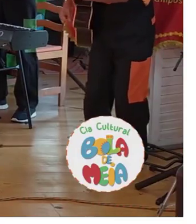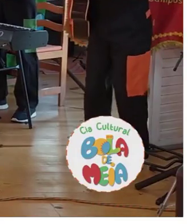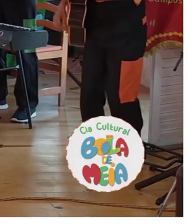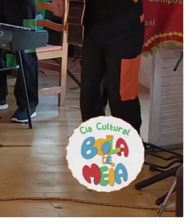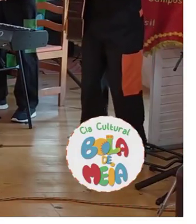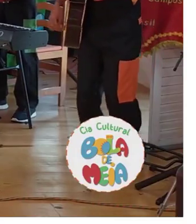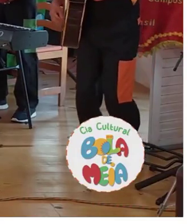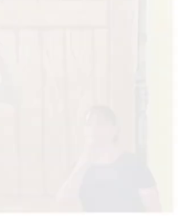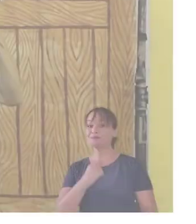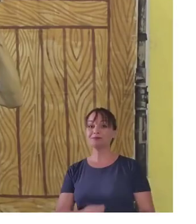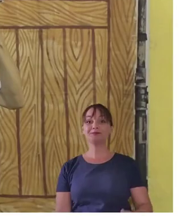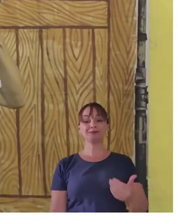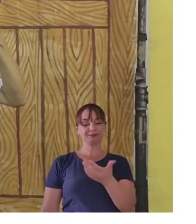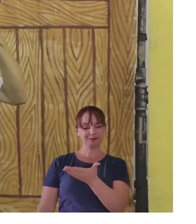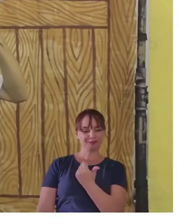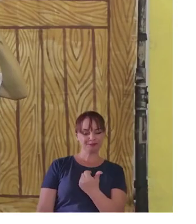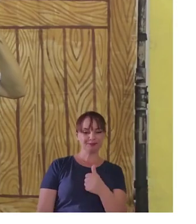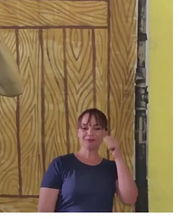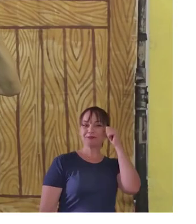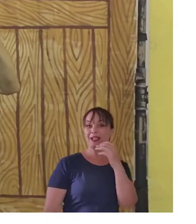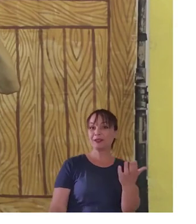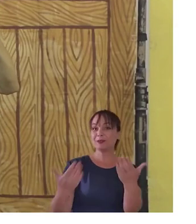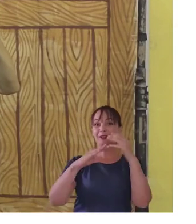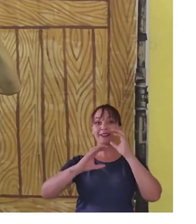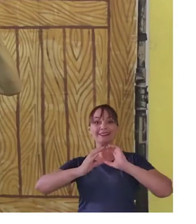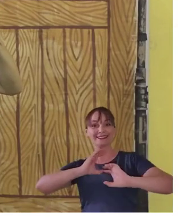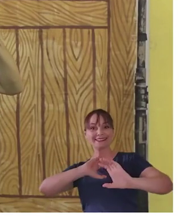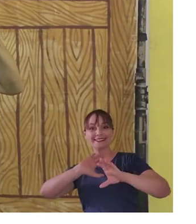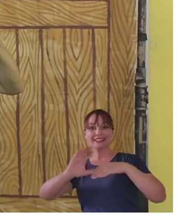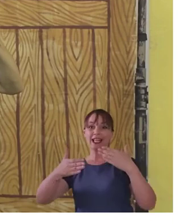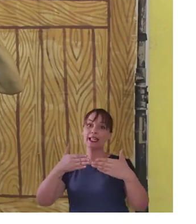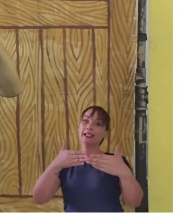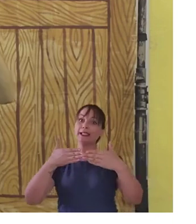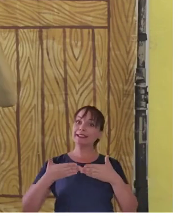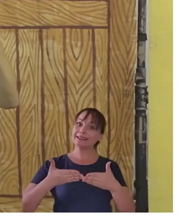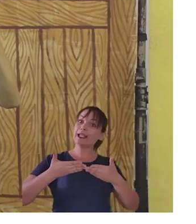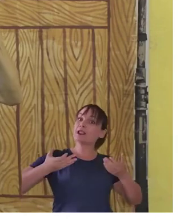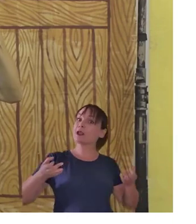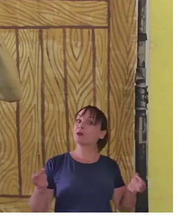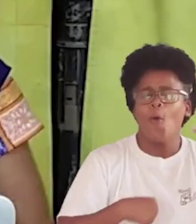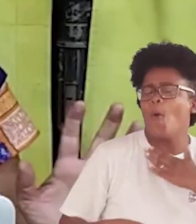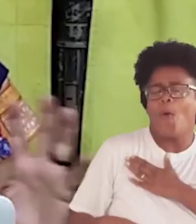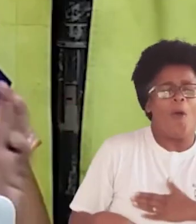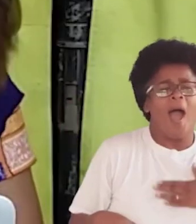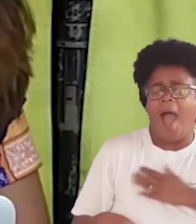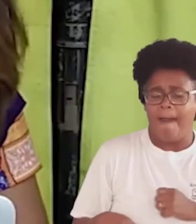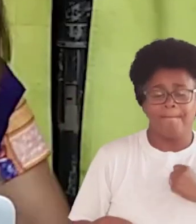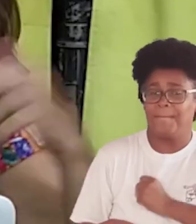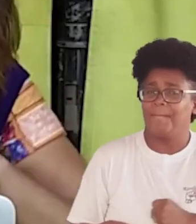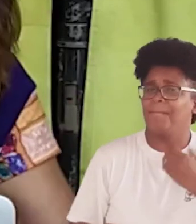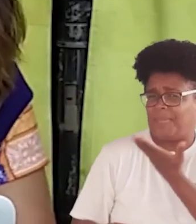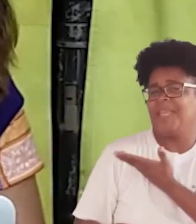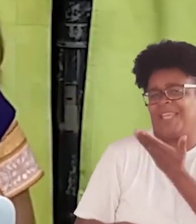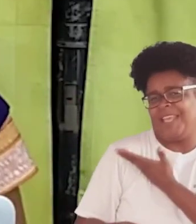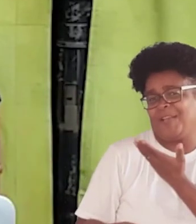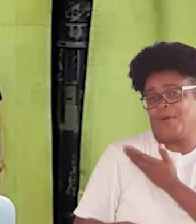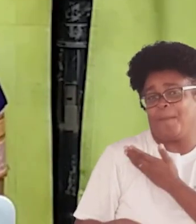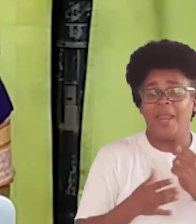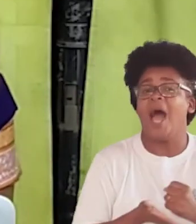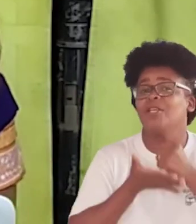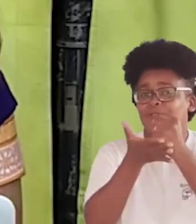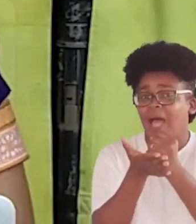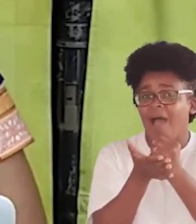contato e em colaboração com o programa WASH, a escola convidou a Companhia Cultural Bola de Meia para apresentar a receita campeã de nosso